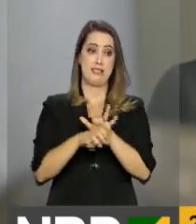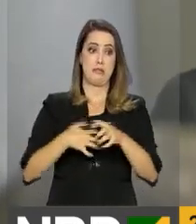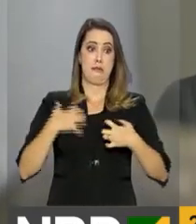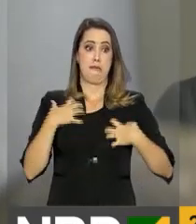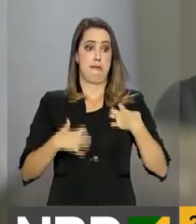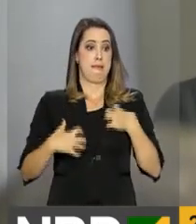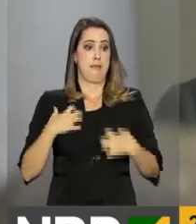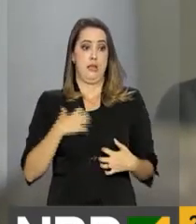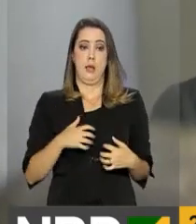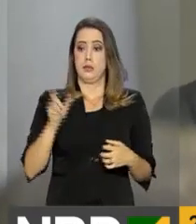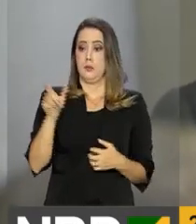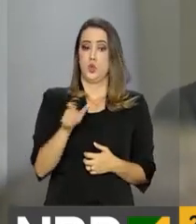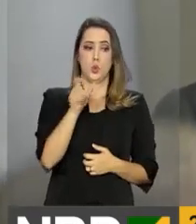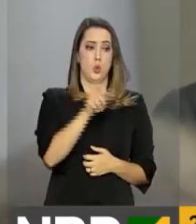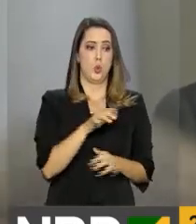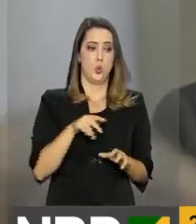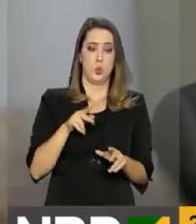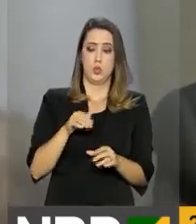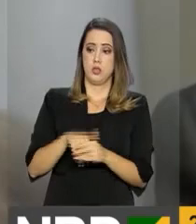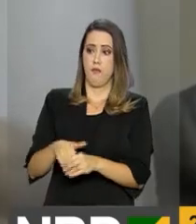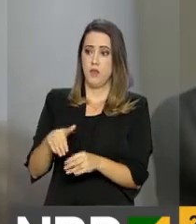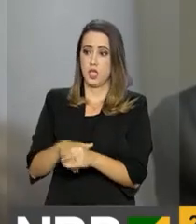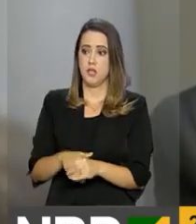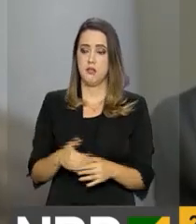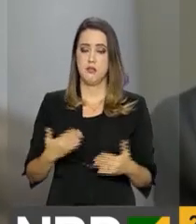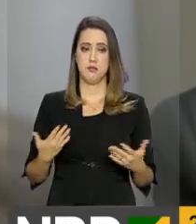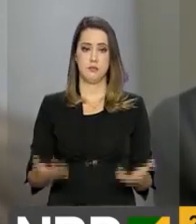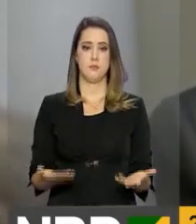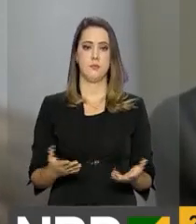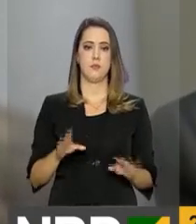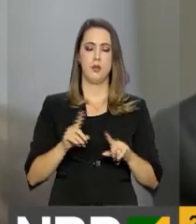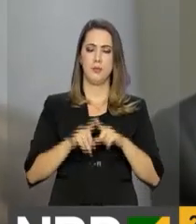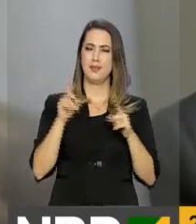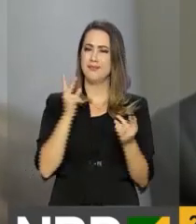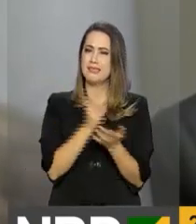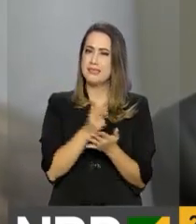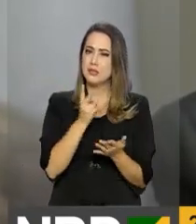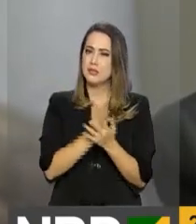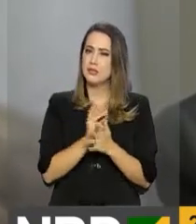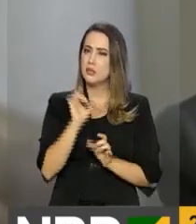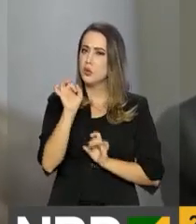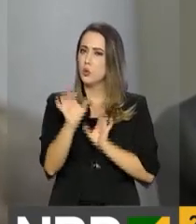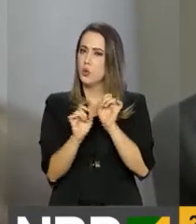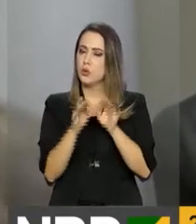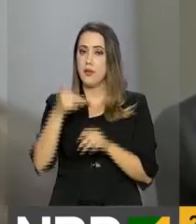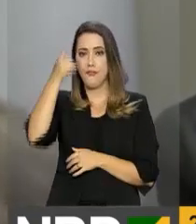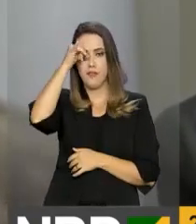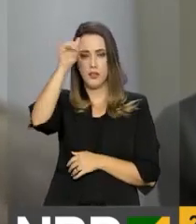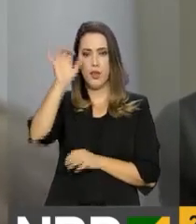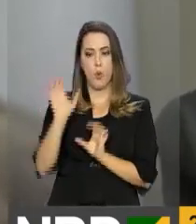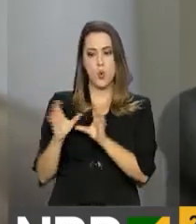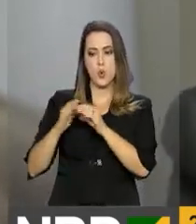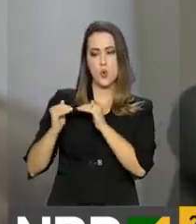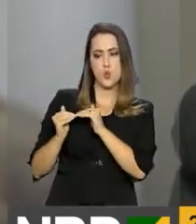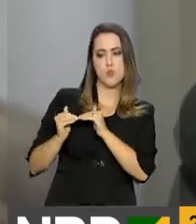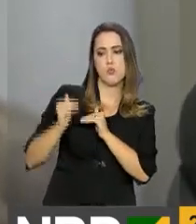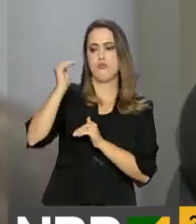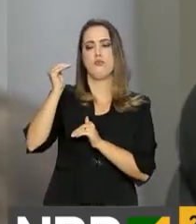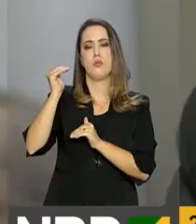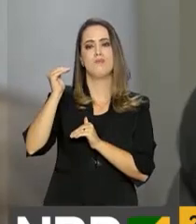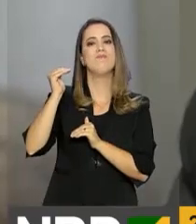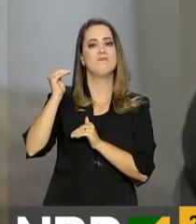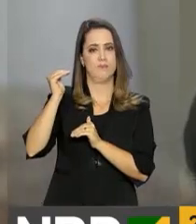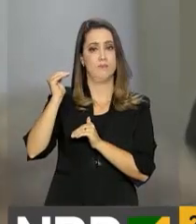o eleitorado em geral, ou boa parte do eleitorado, embora ela se destinasse única e exclusivamente a combater os privilégios. Porque a ideia